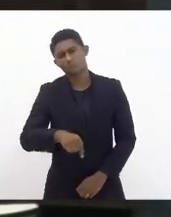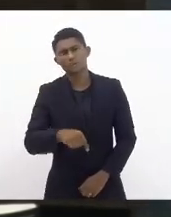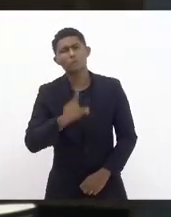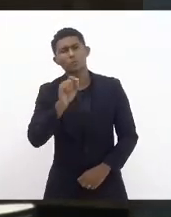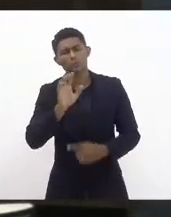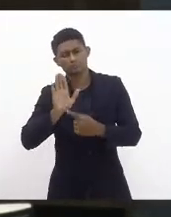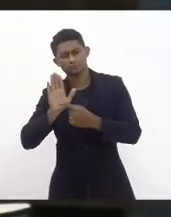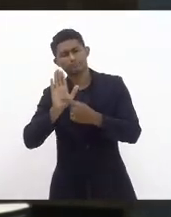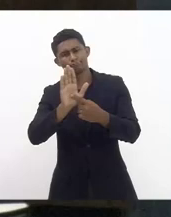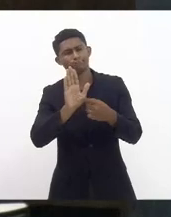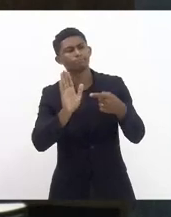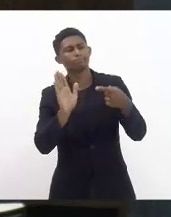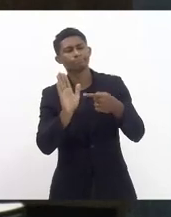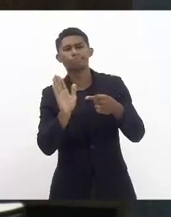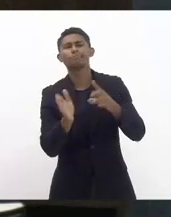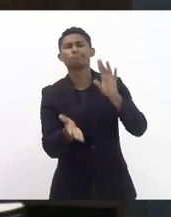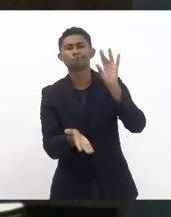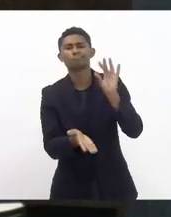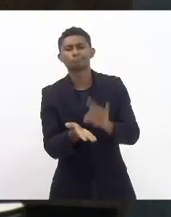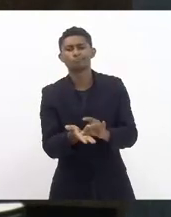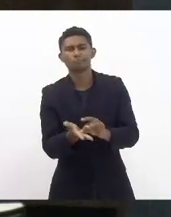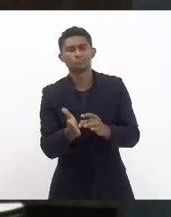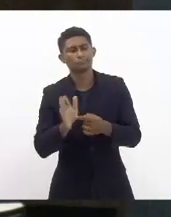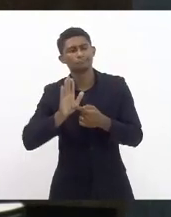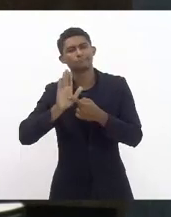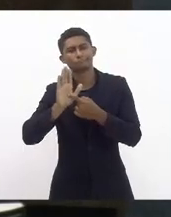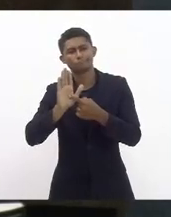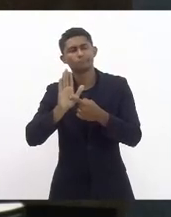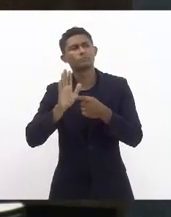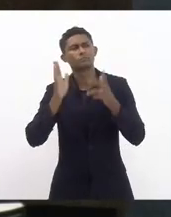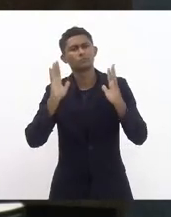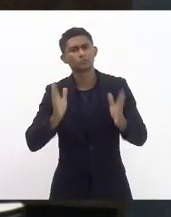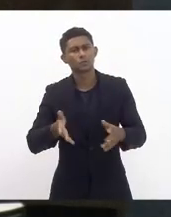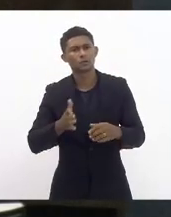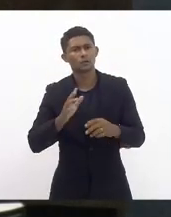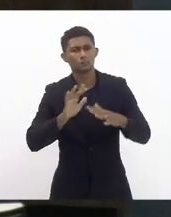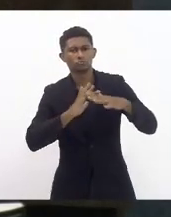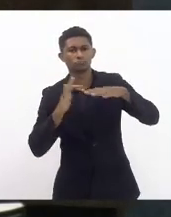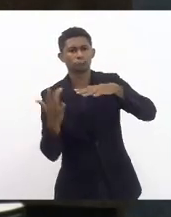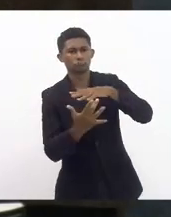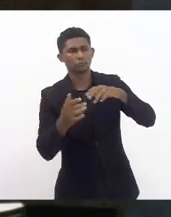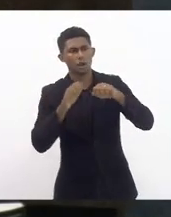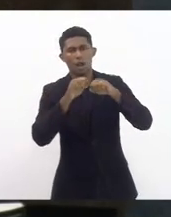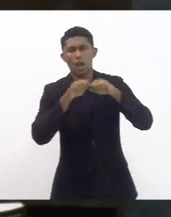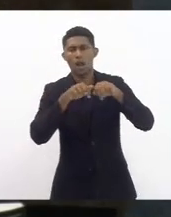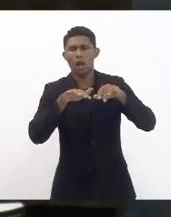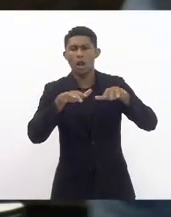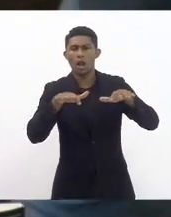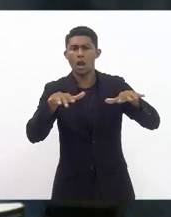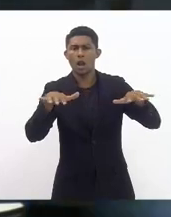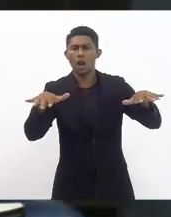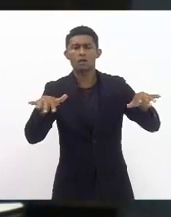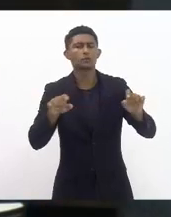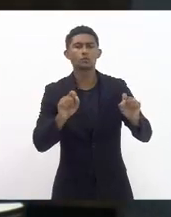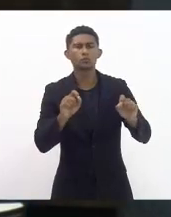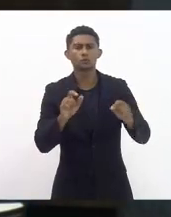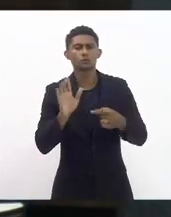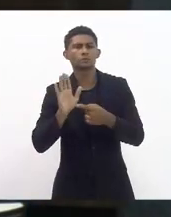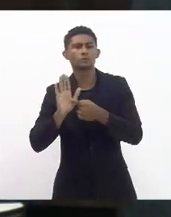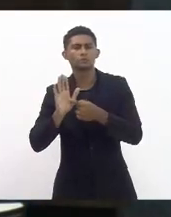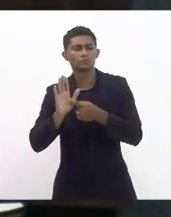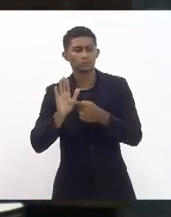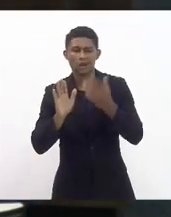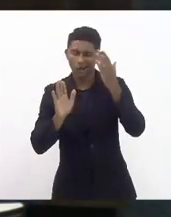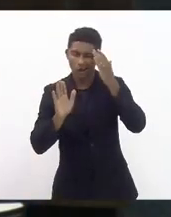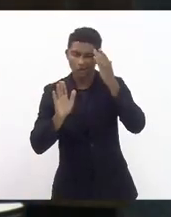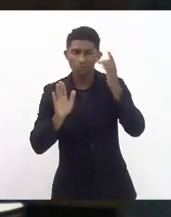um fato que tem tomado aí uma repercussão muito grande nas redes sociais, que a Vossa Excelência